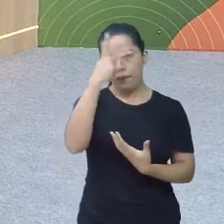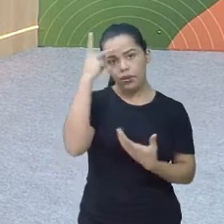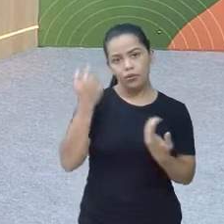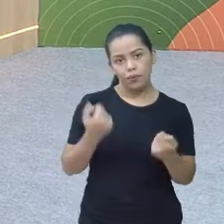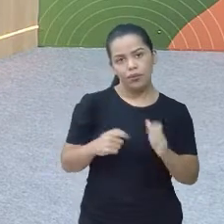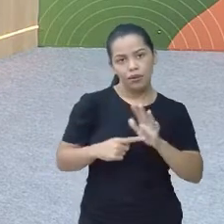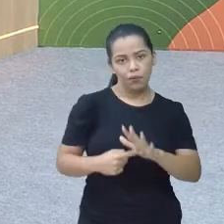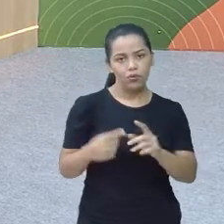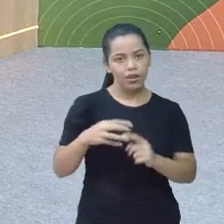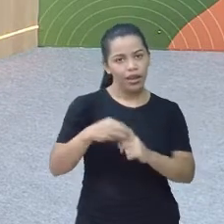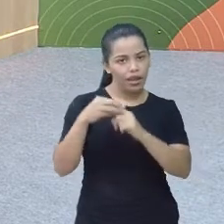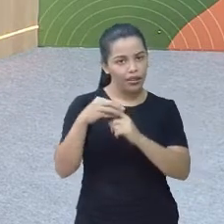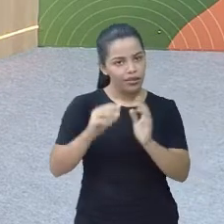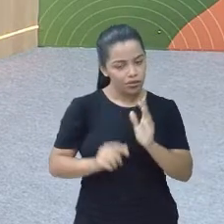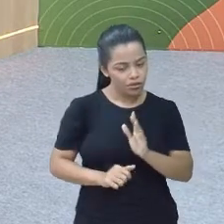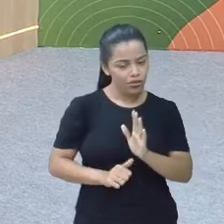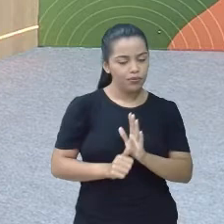características.